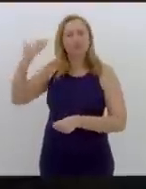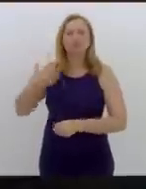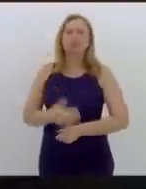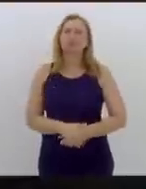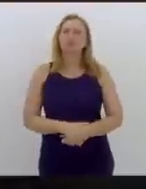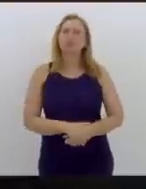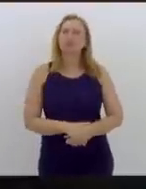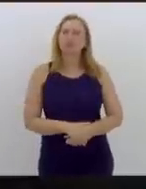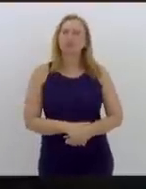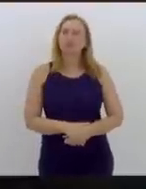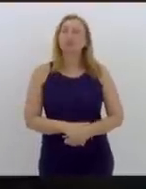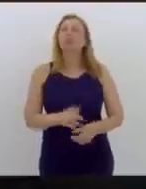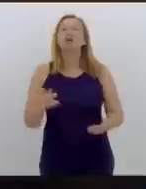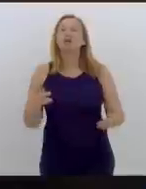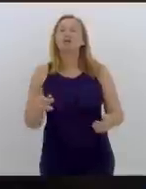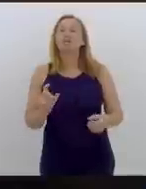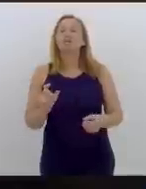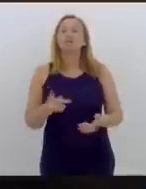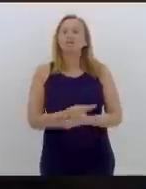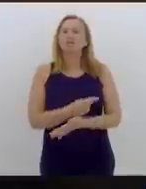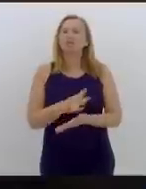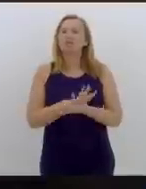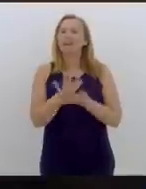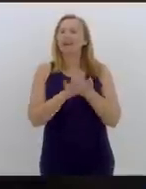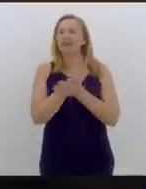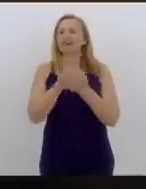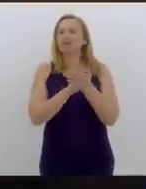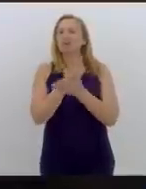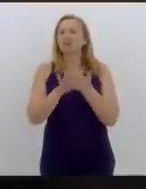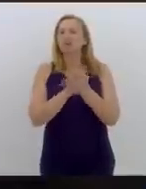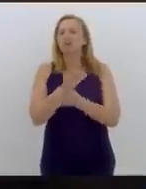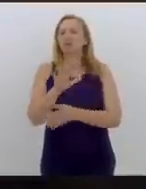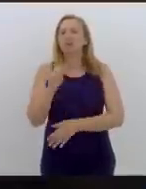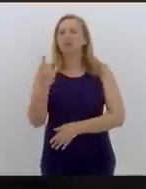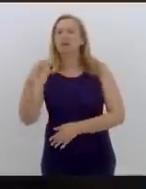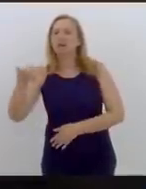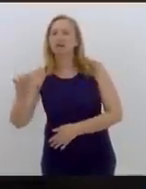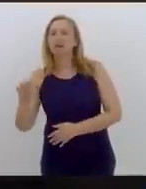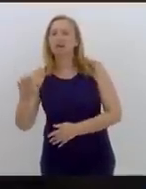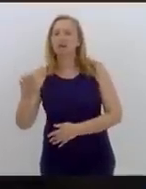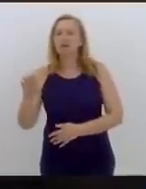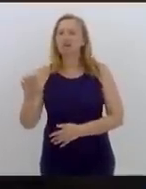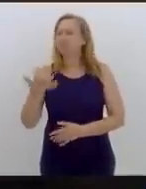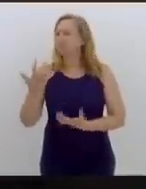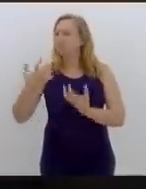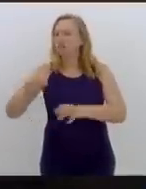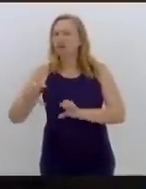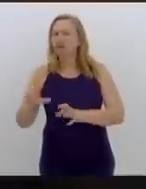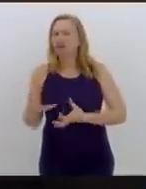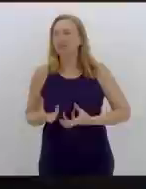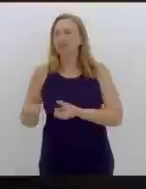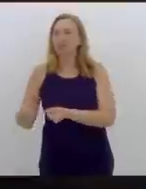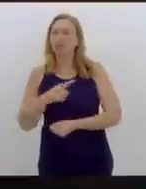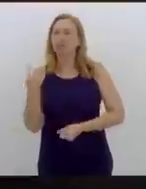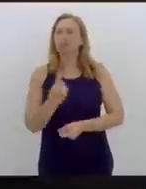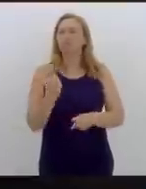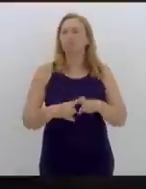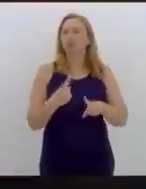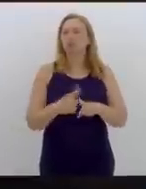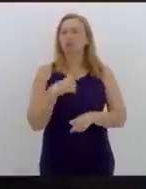a Coronel Lenise sabe o que que foi feito nada porque o Coronel Henrique não quer nos receber porque nós somos lixo